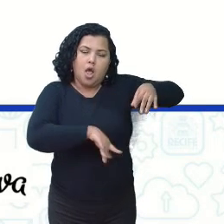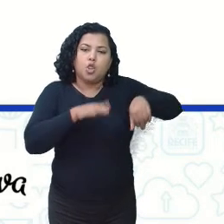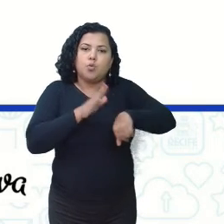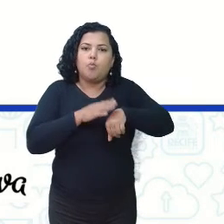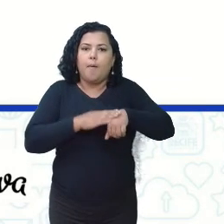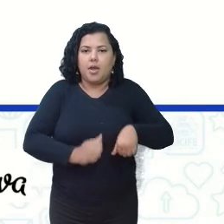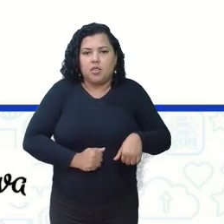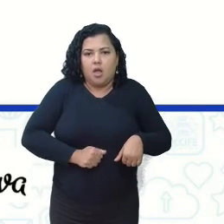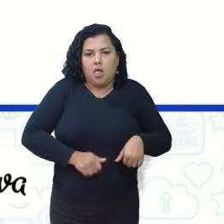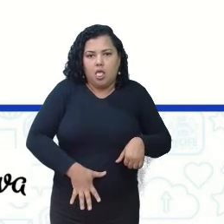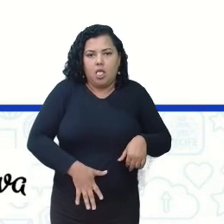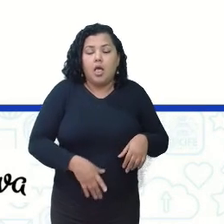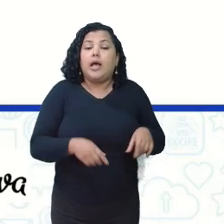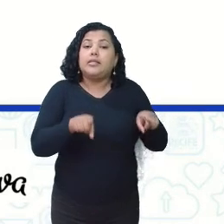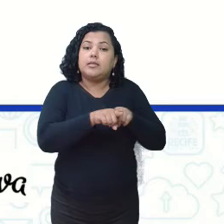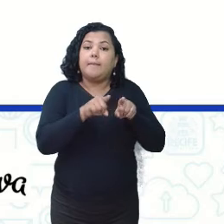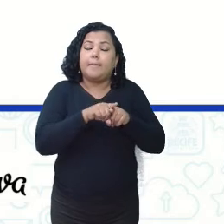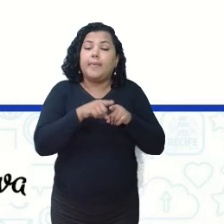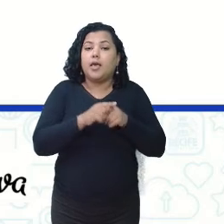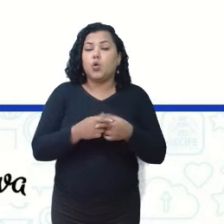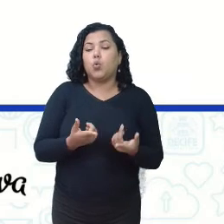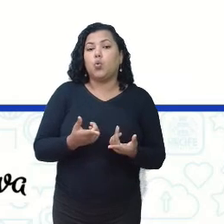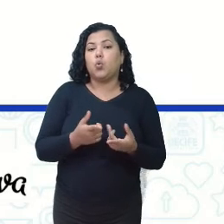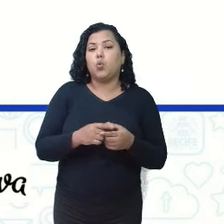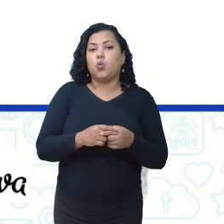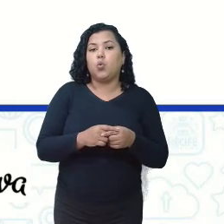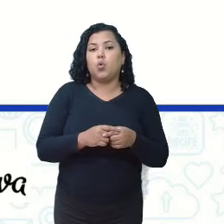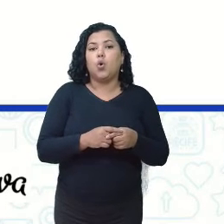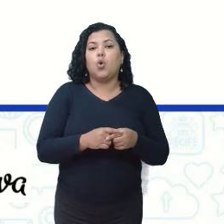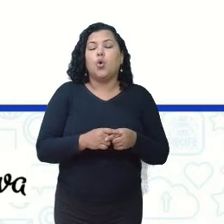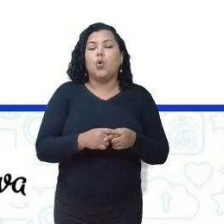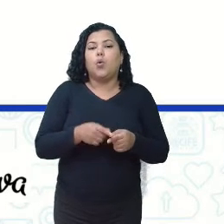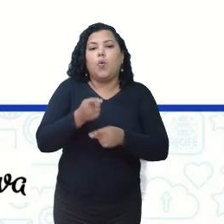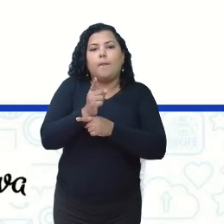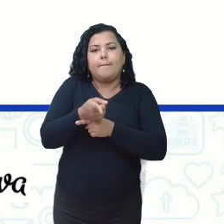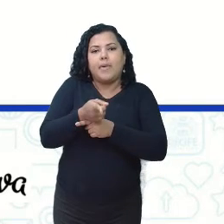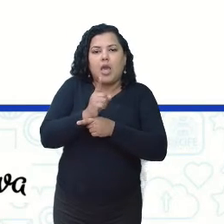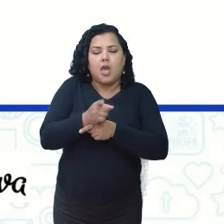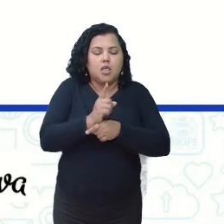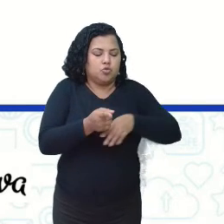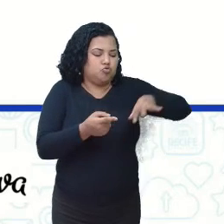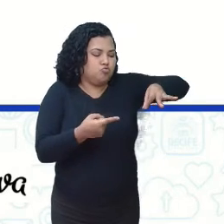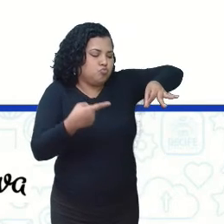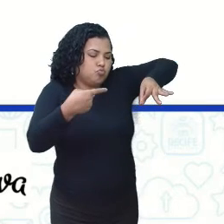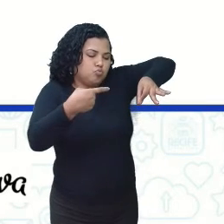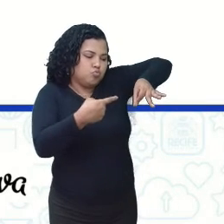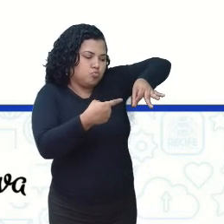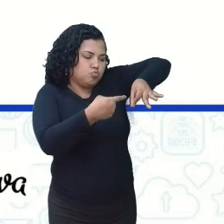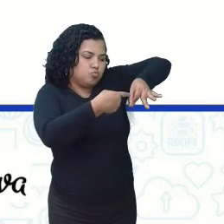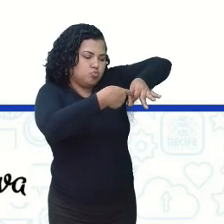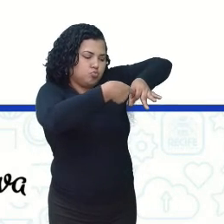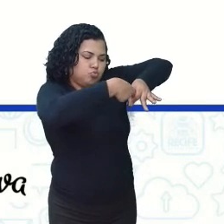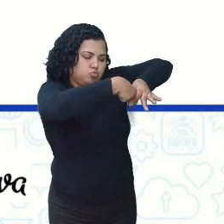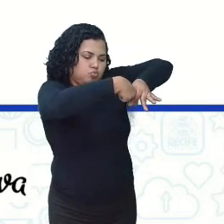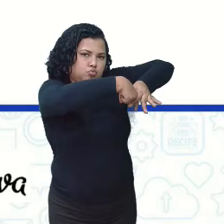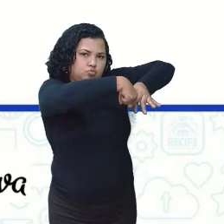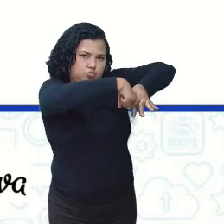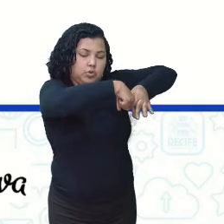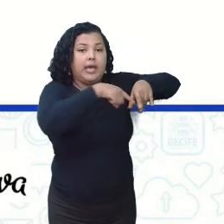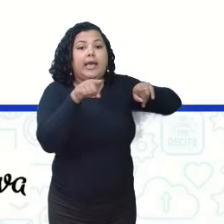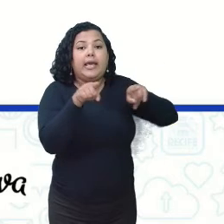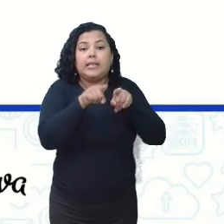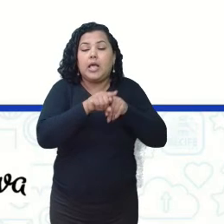A penetração do pênis também durante a relação sexual. E também é um canal pelo qual o